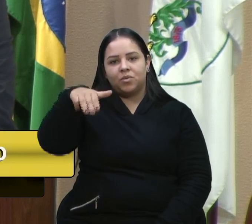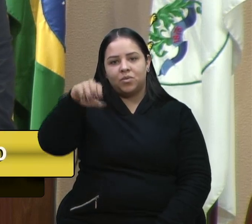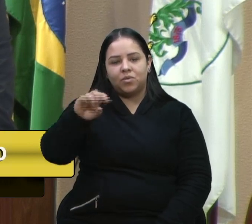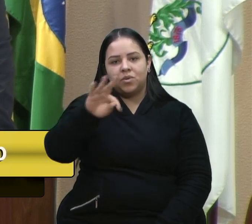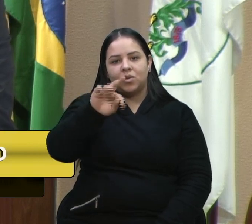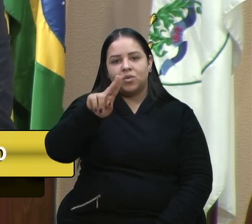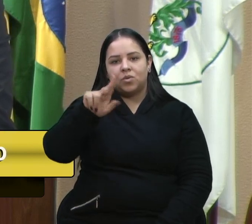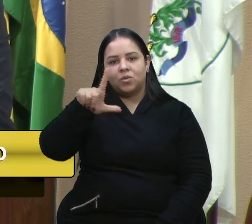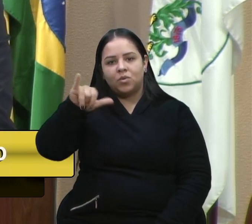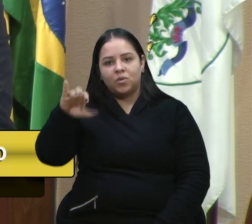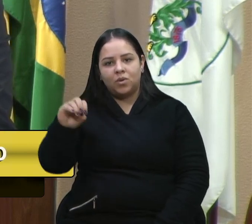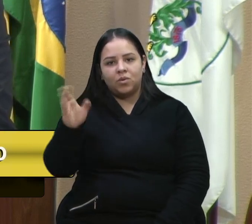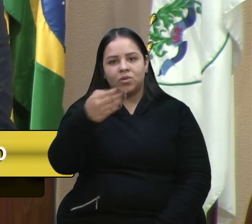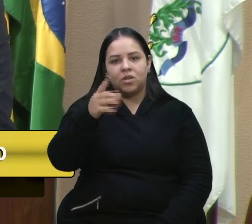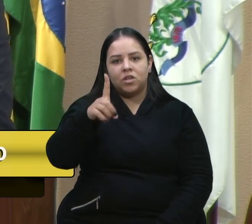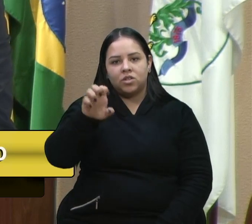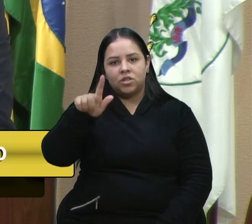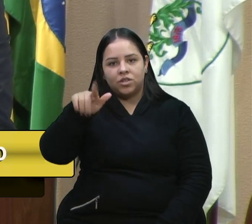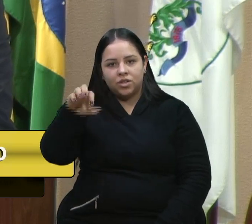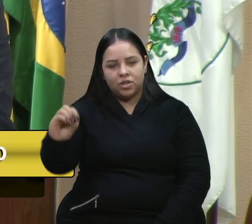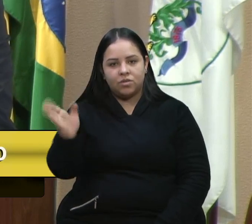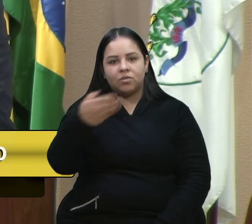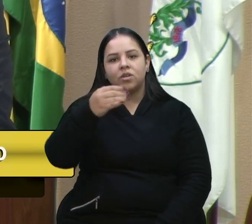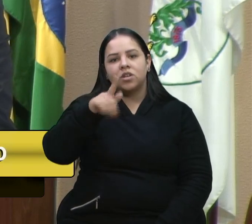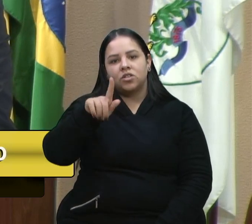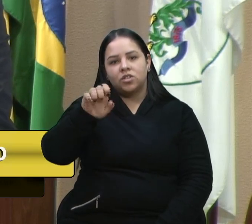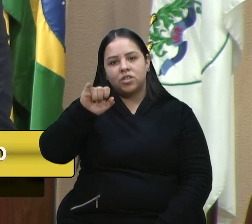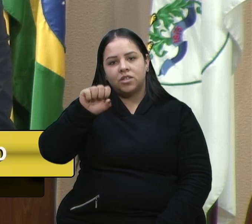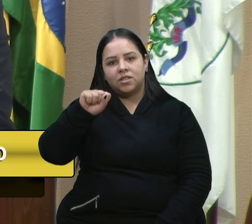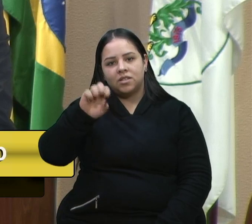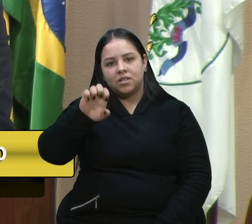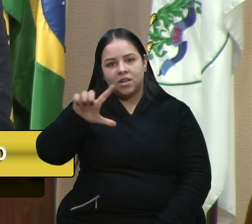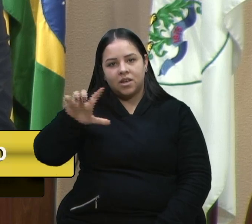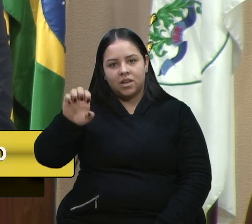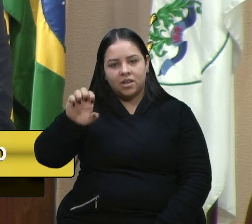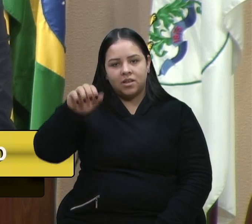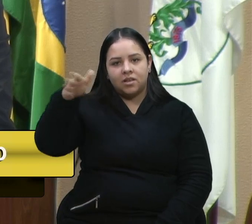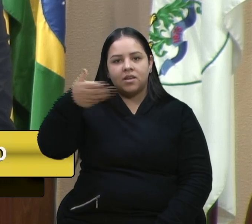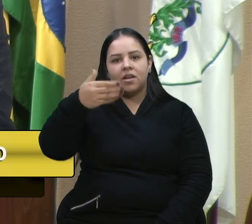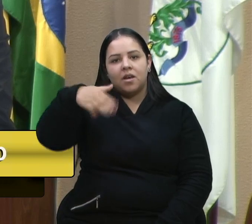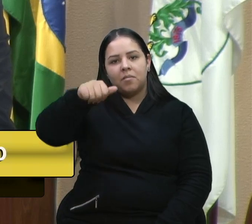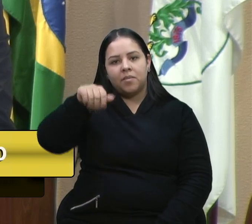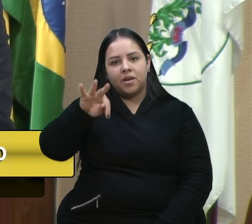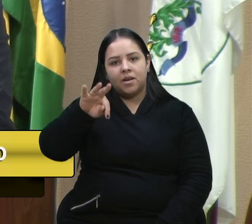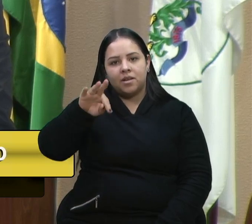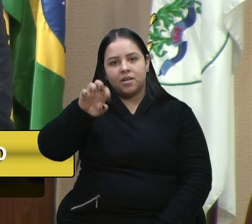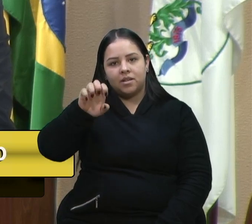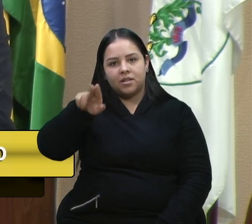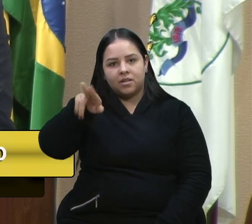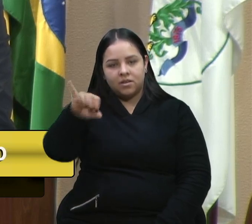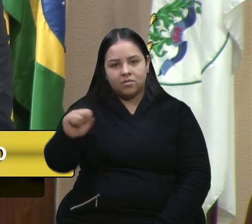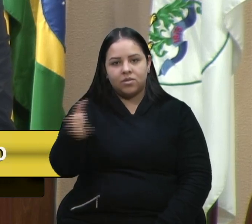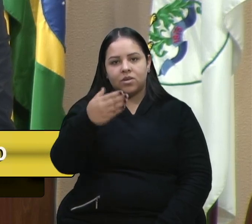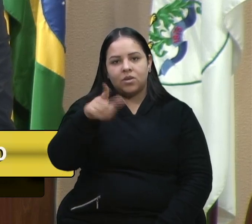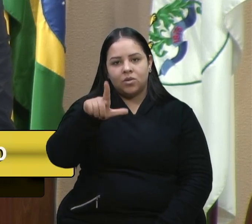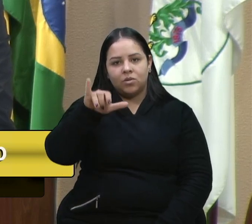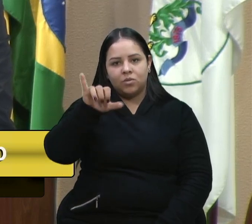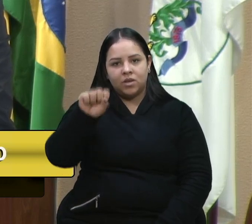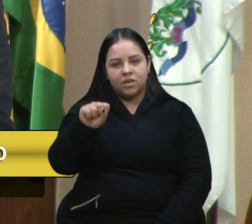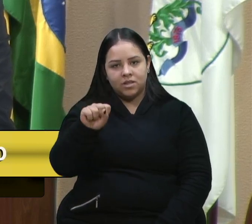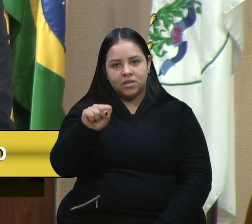Diego Vettorazzi, Gisele Elisa Risotto, Matheus Luiz Postali, Luiz Carlos Suzin, Rodrigo